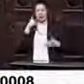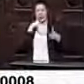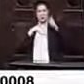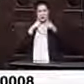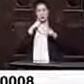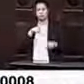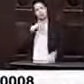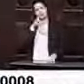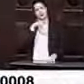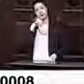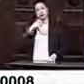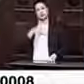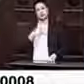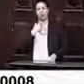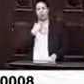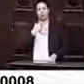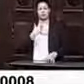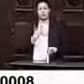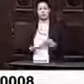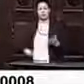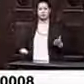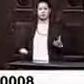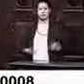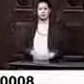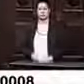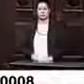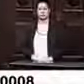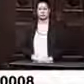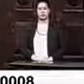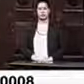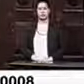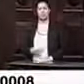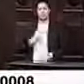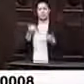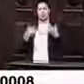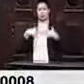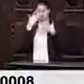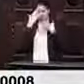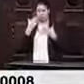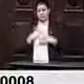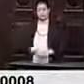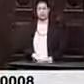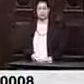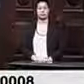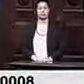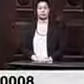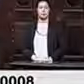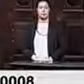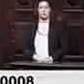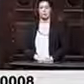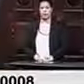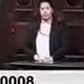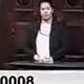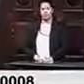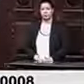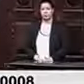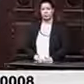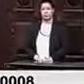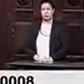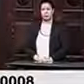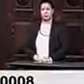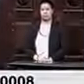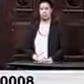isso que eu quero dizer ao senhor, porque isso nós não somos solidários. Tenho dito, muito obrigado. Para concluir, por favor, deputado. Eu vou concluir,